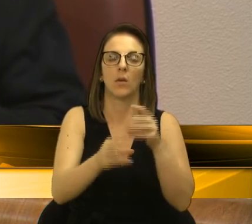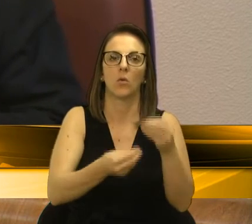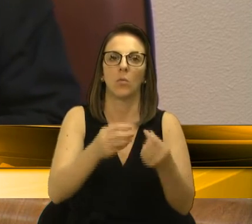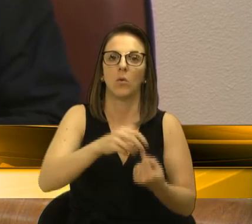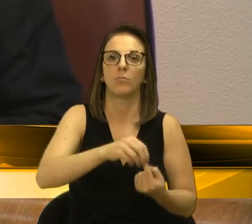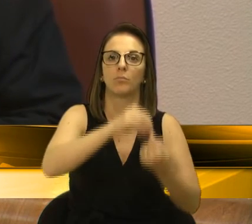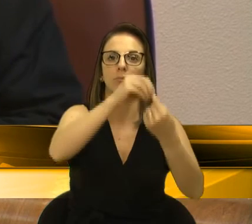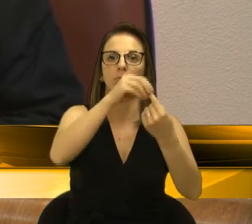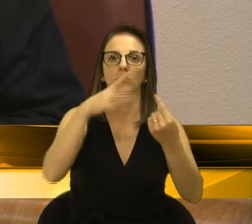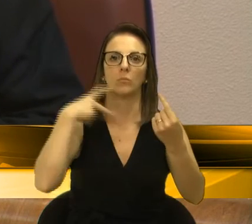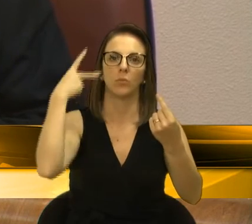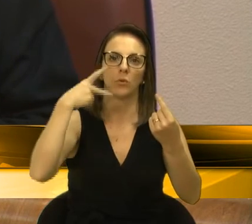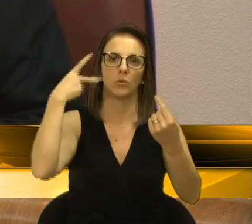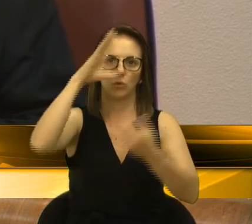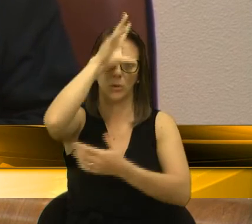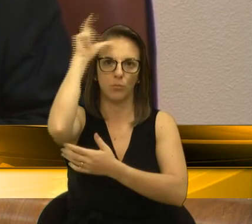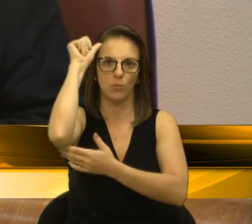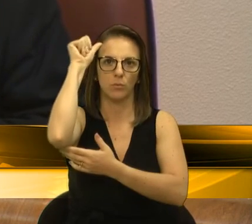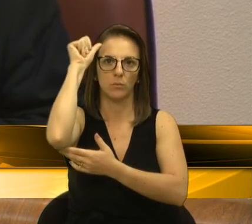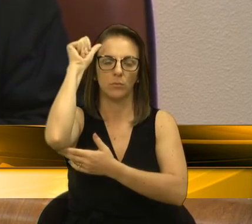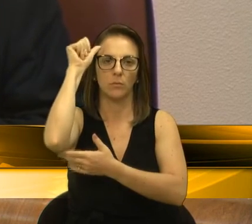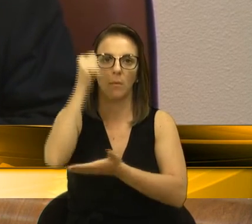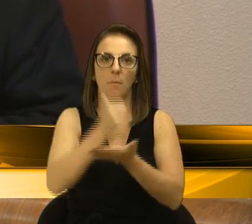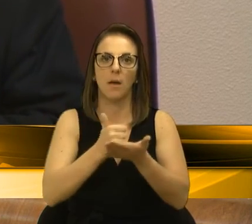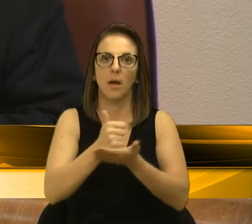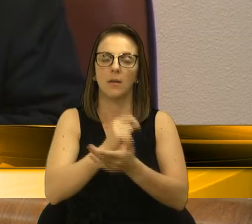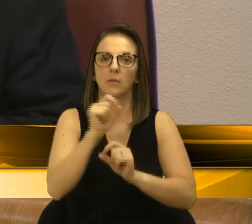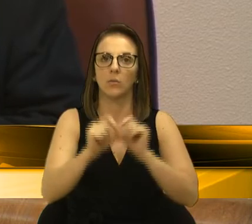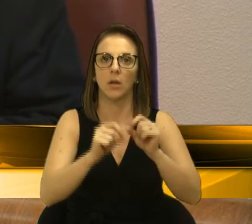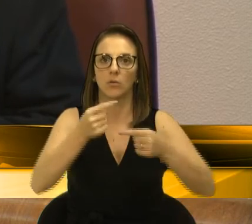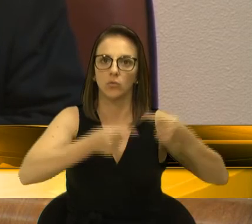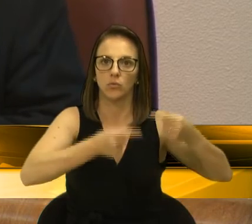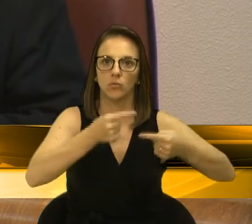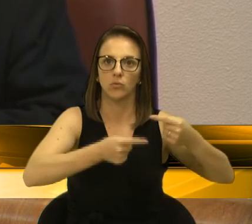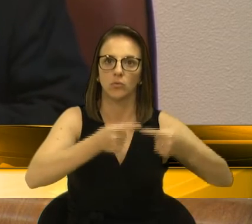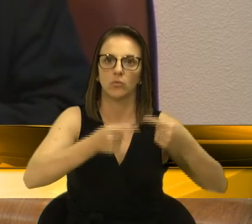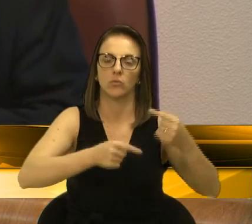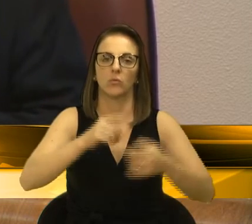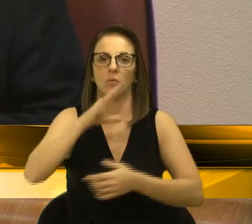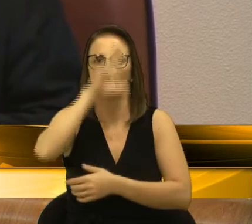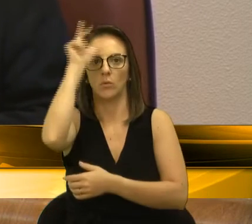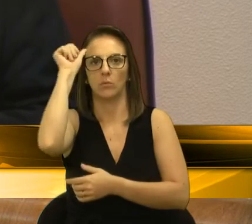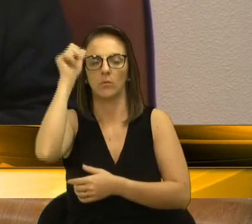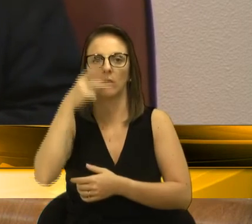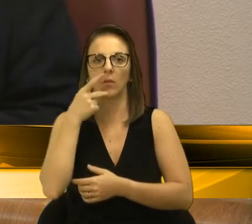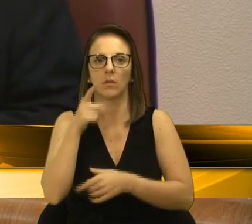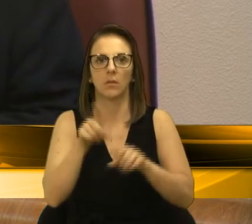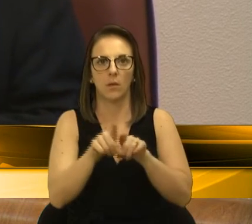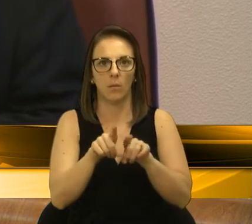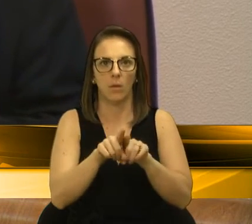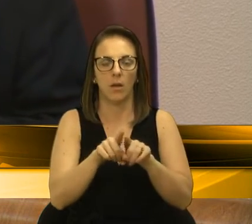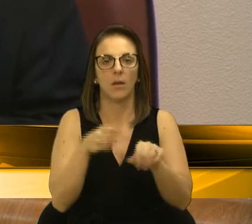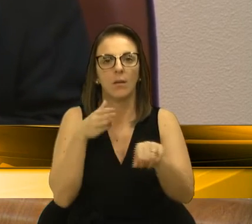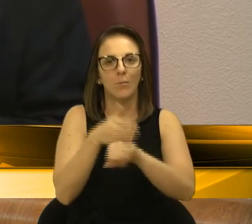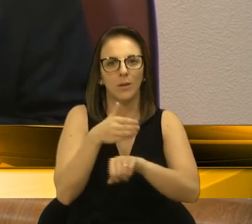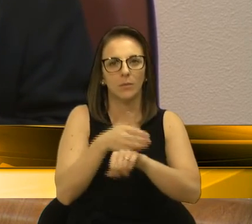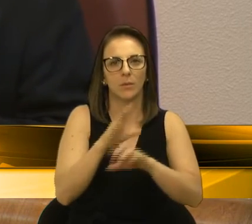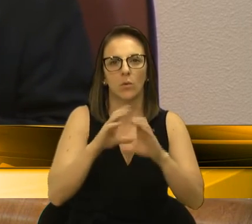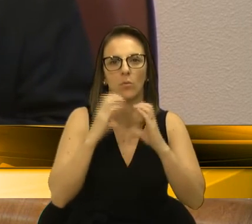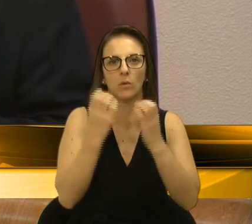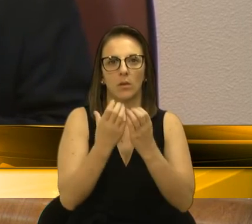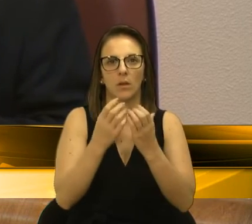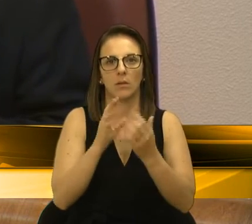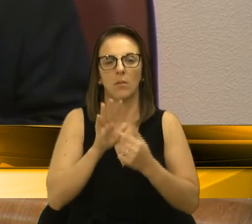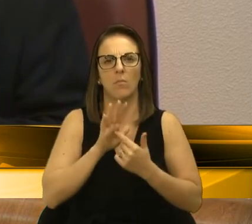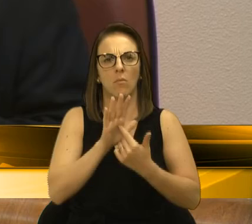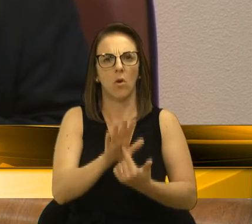políticas públicas, com base em um debate público. Com efeito, a participação da comunidade representa um